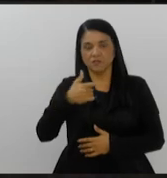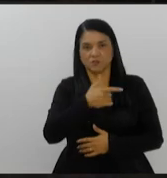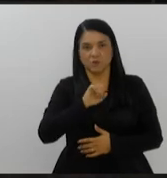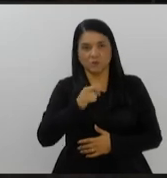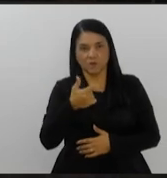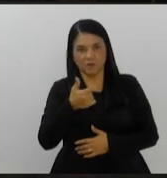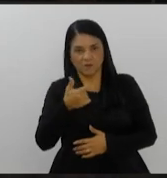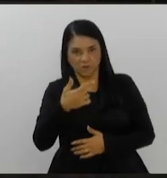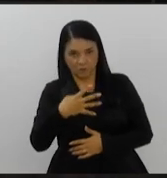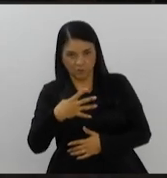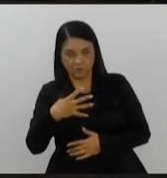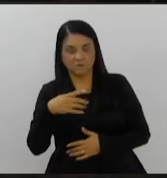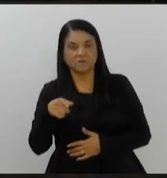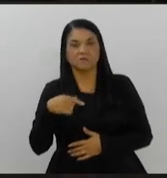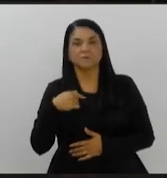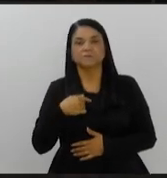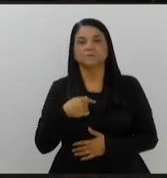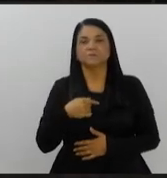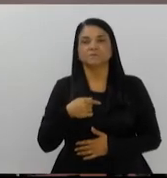2014.